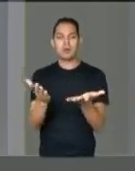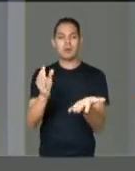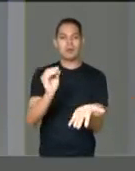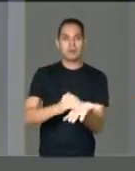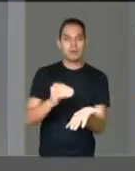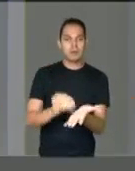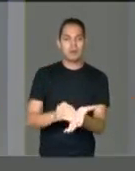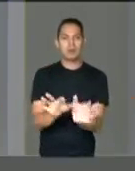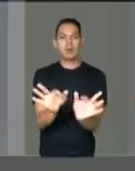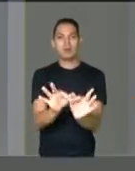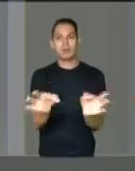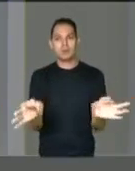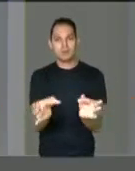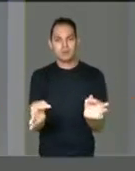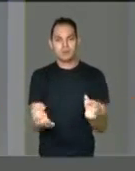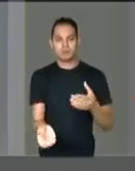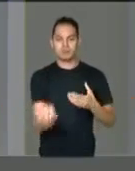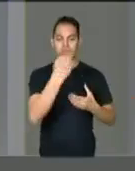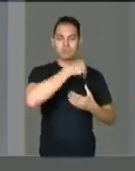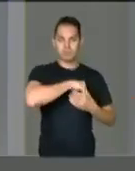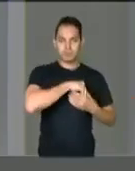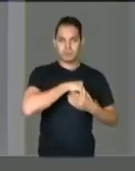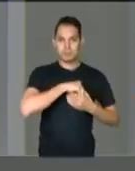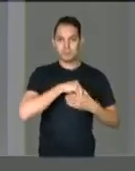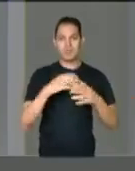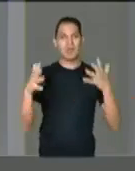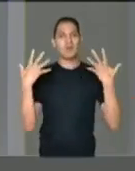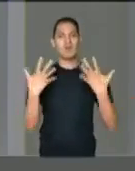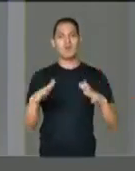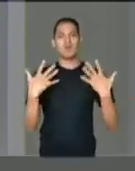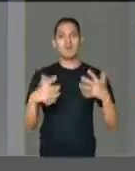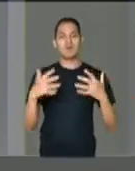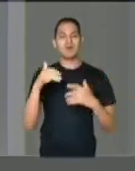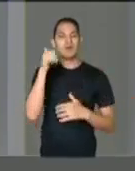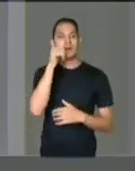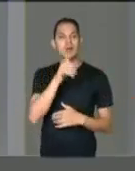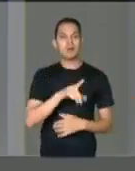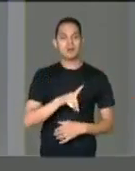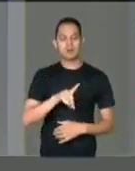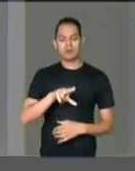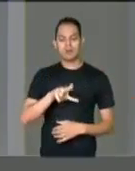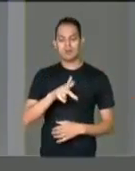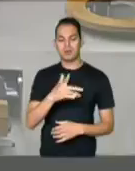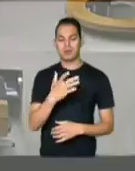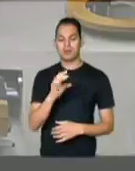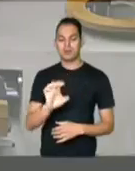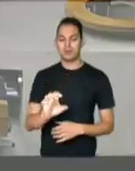os mais carentes no seu coração. Viva a nossa Santa Dulce dos Pobres. Obrigado. Obrigado,